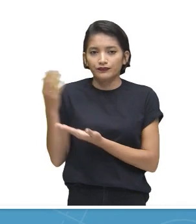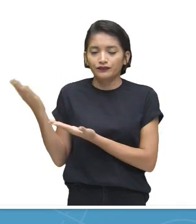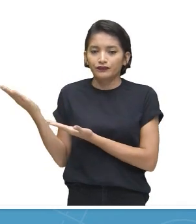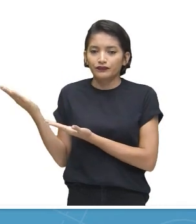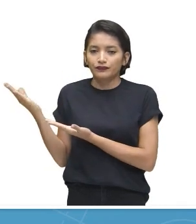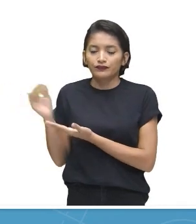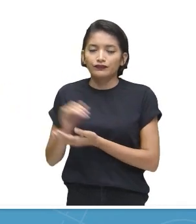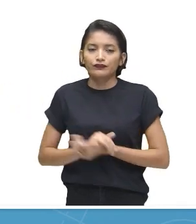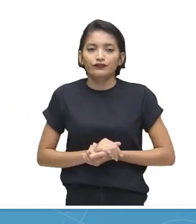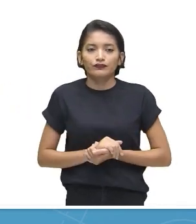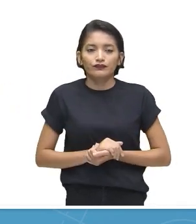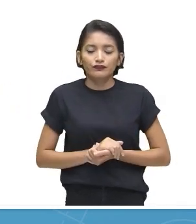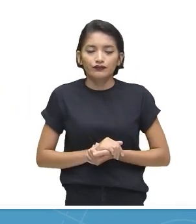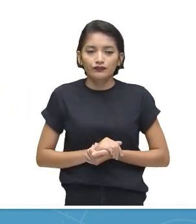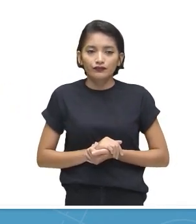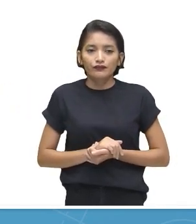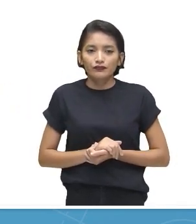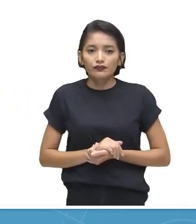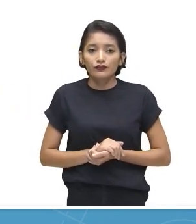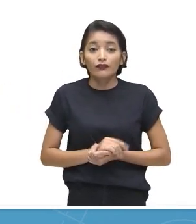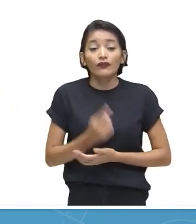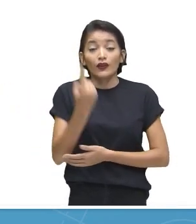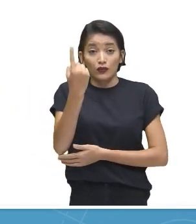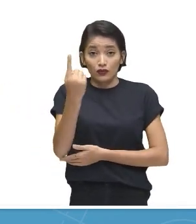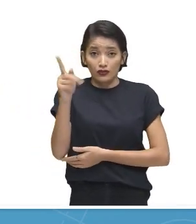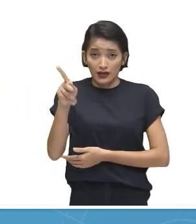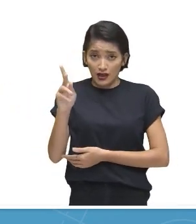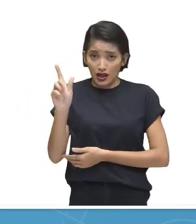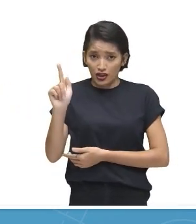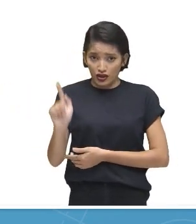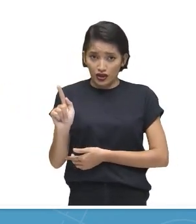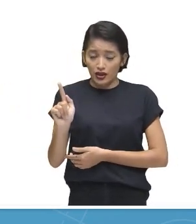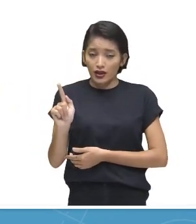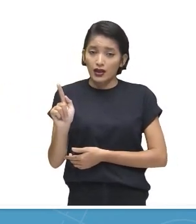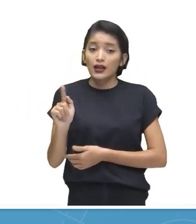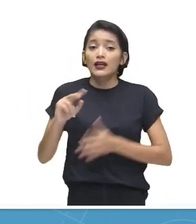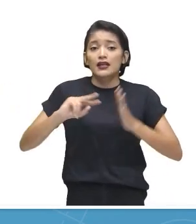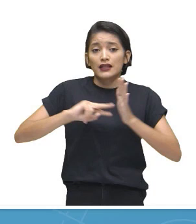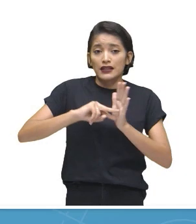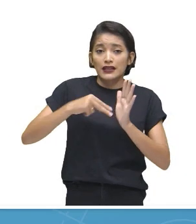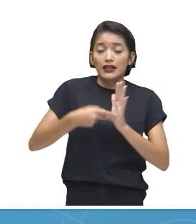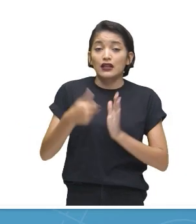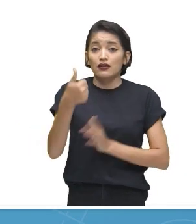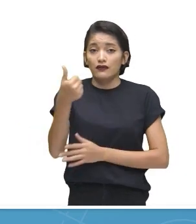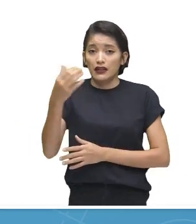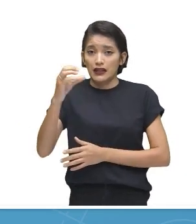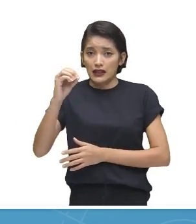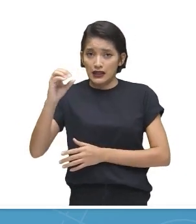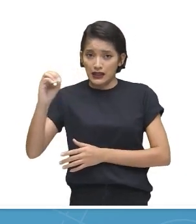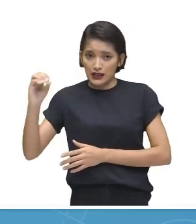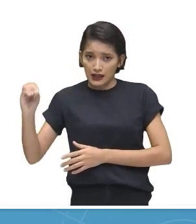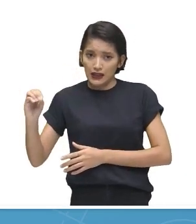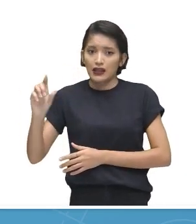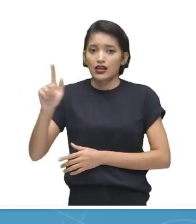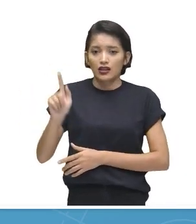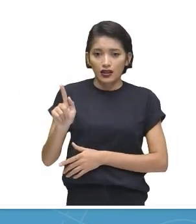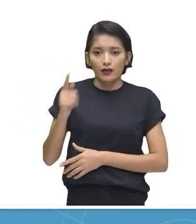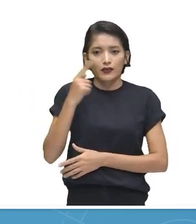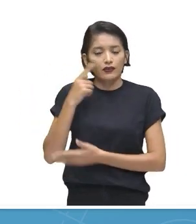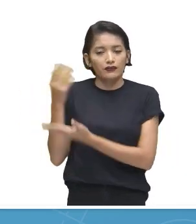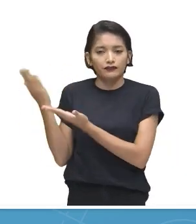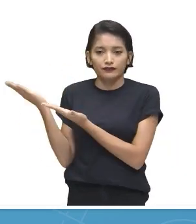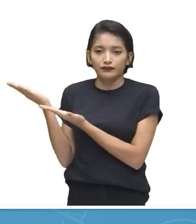então. Você tem aí, ó, 1 quilo equivale a 100 gramas, né? Então, você está observando aí,